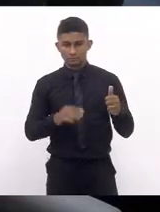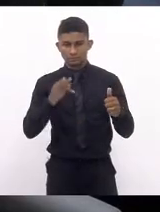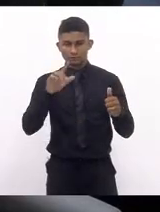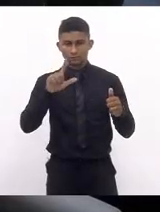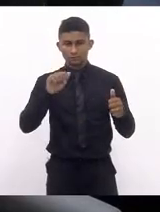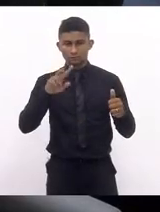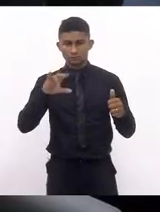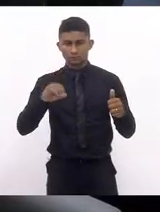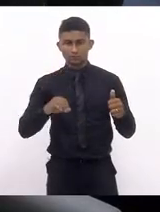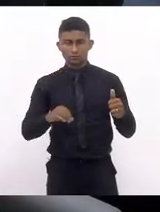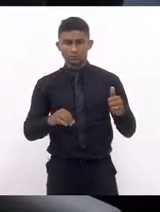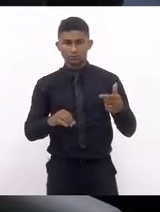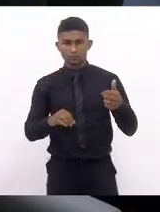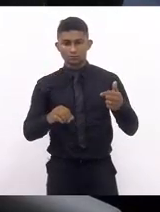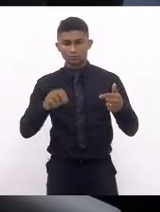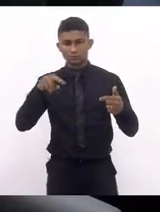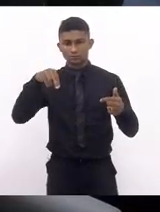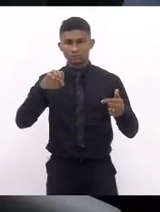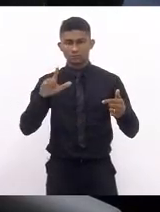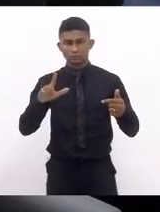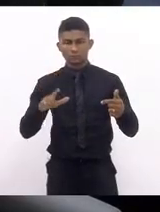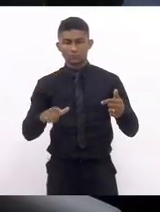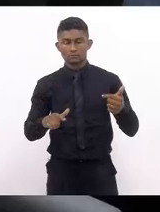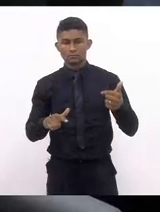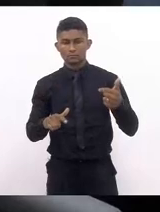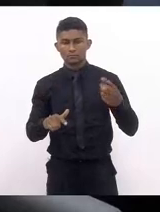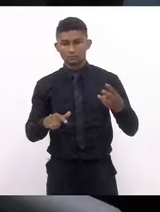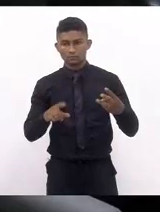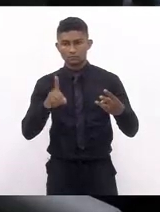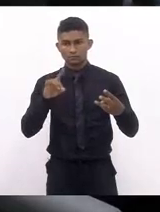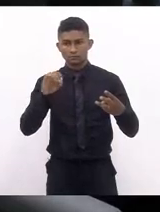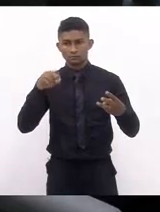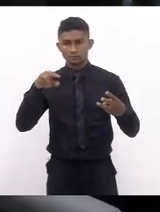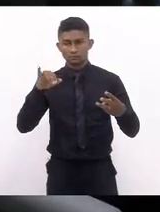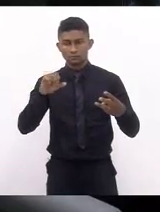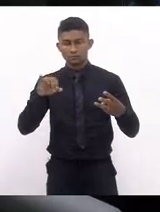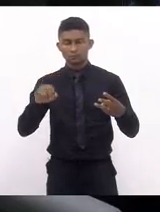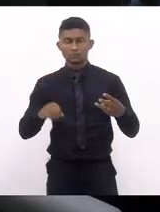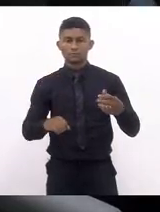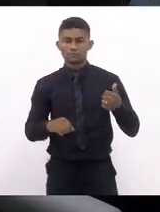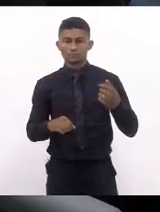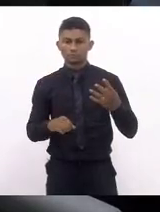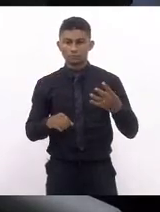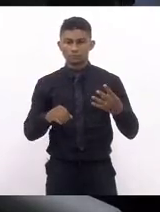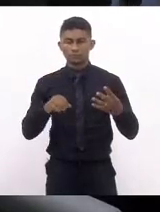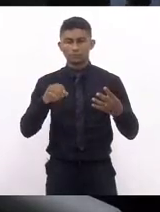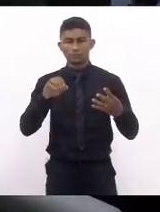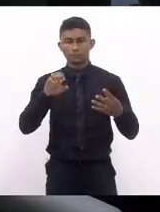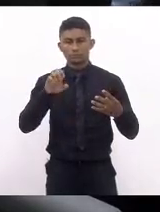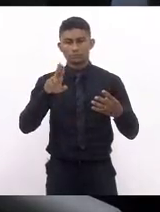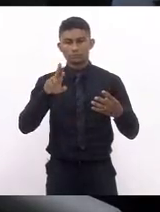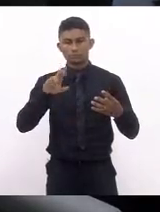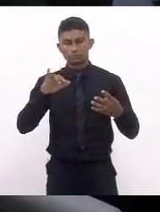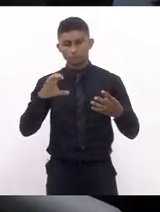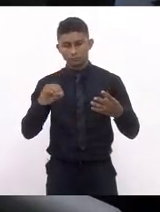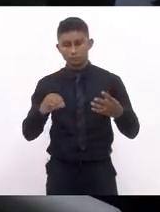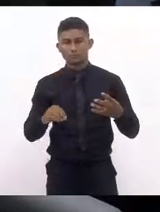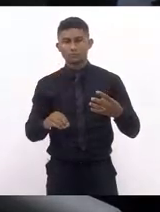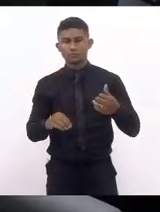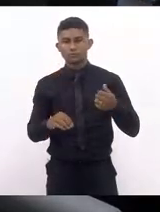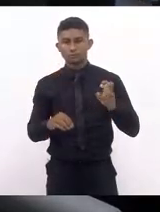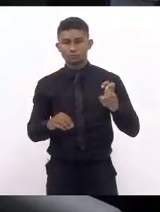Serafina o Real Dionísio Vandro está da Madeira tá Lucinha Deputado Eurico Júnior vermelho a luz